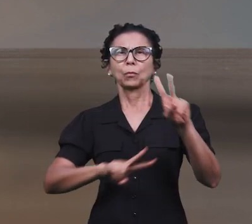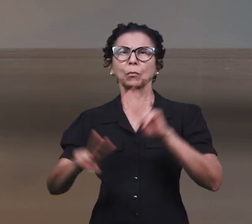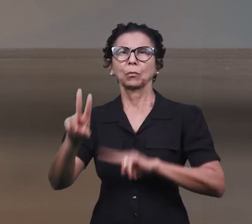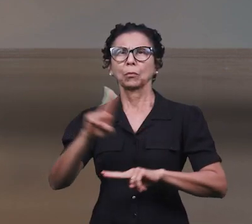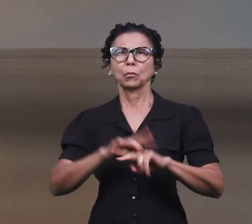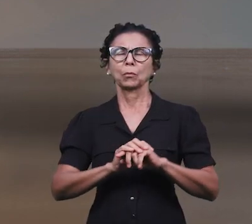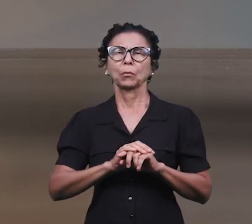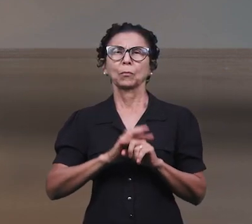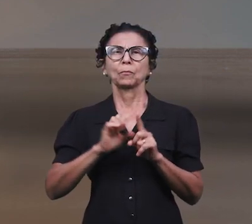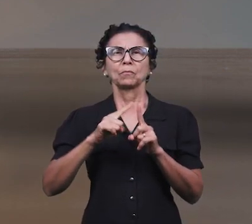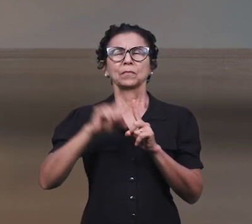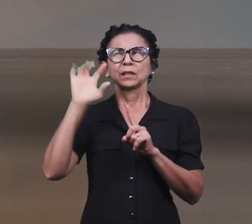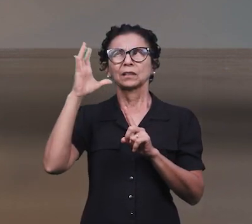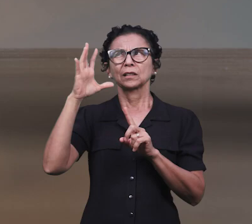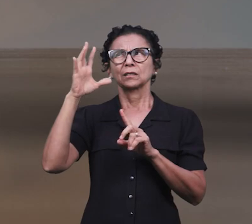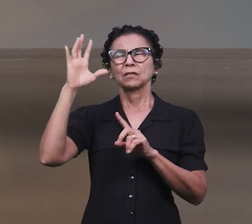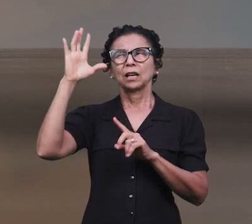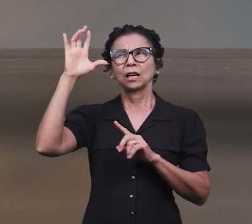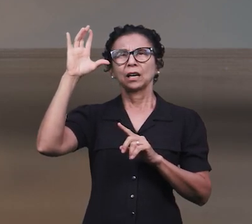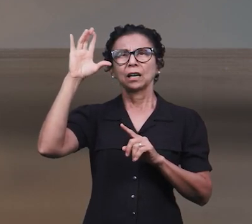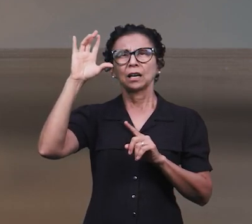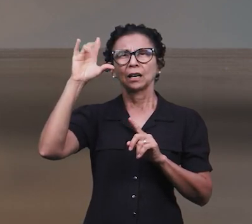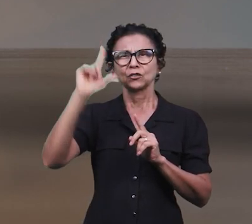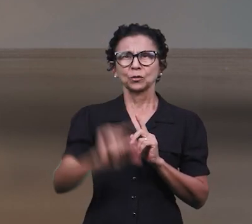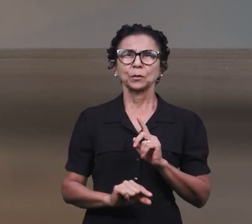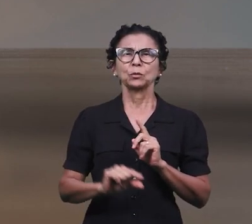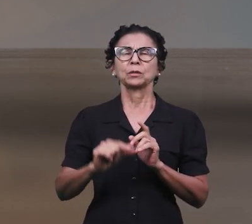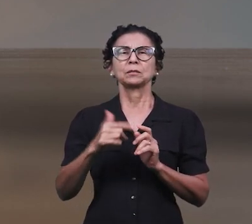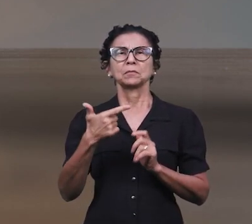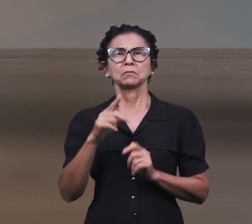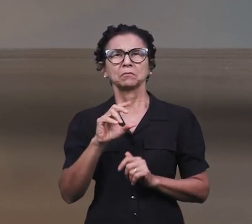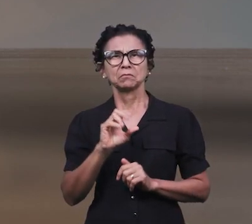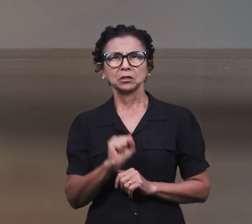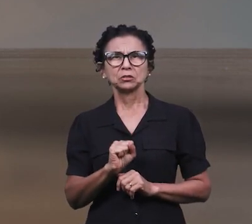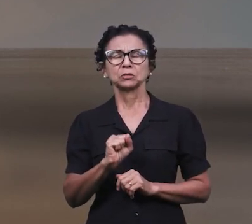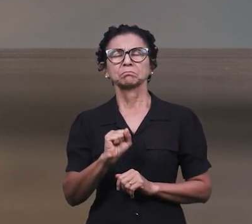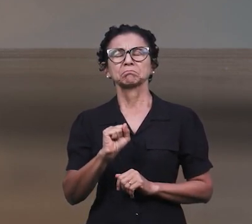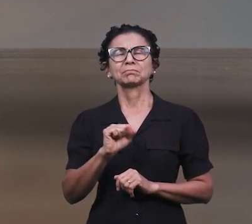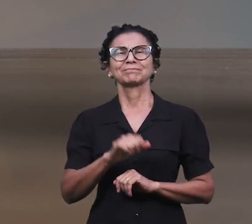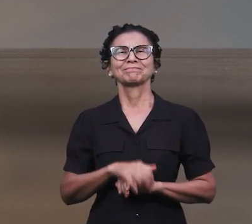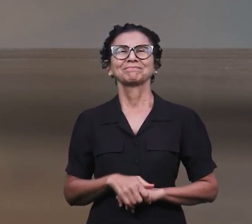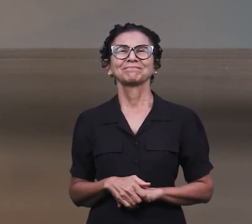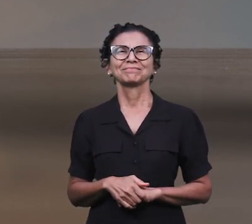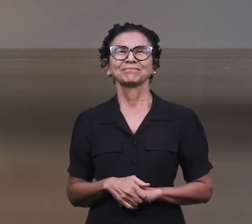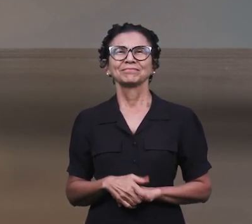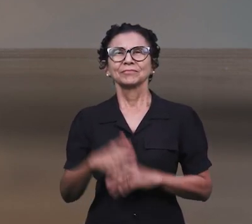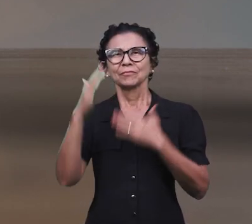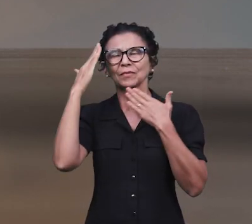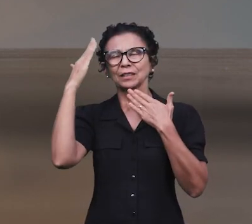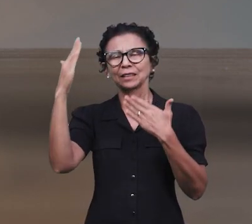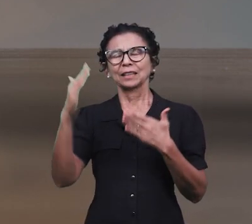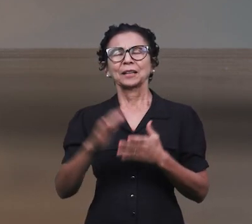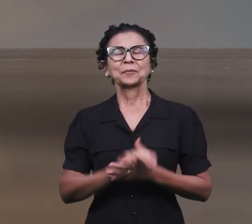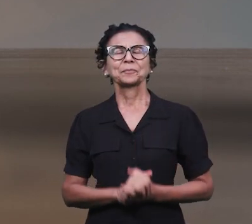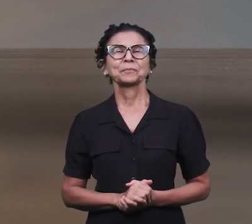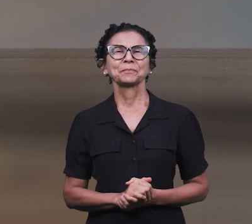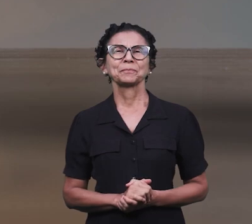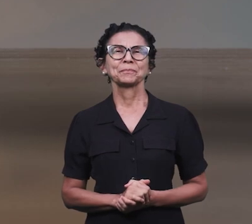dia agradável para atividades ao ar livre. Ok, muito obrigado, tchau.